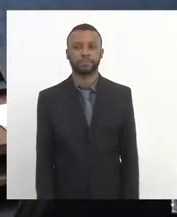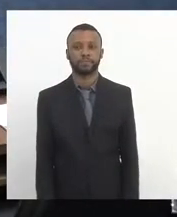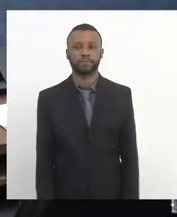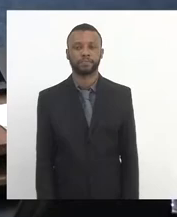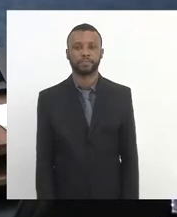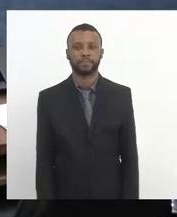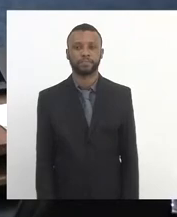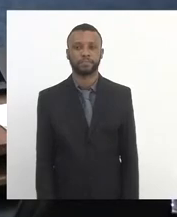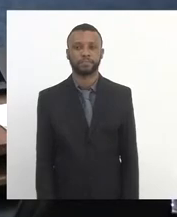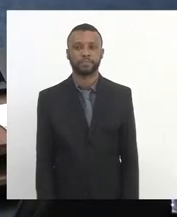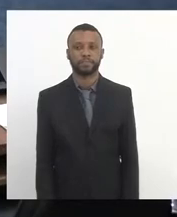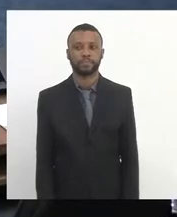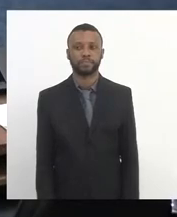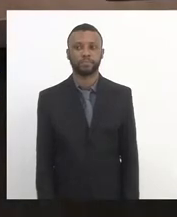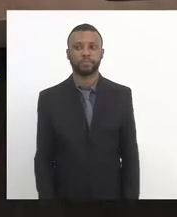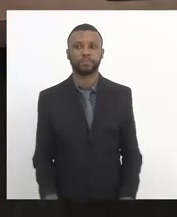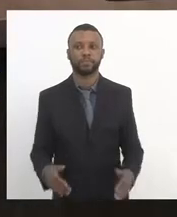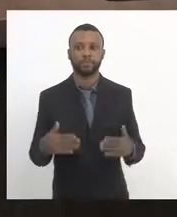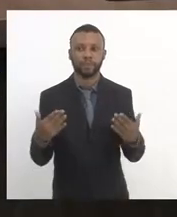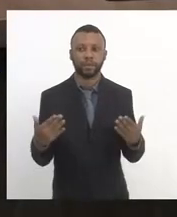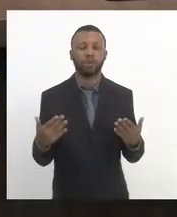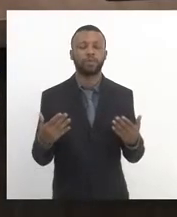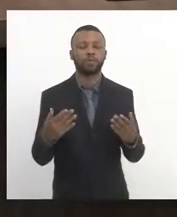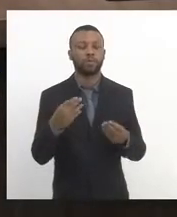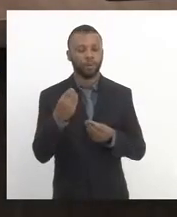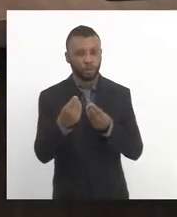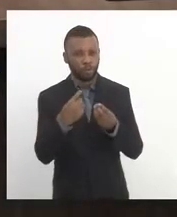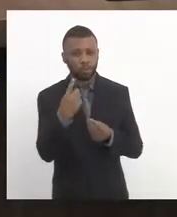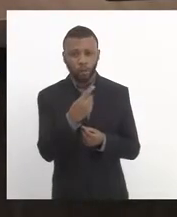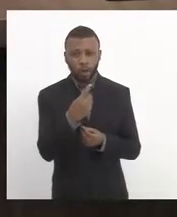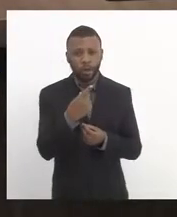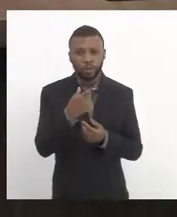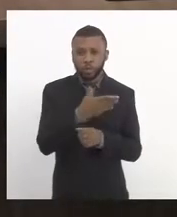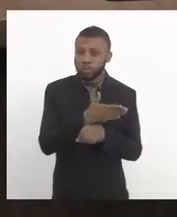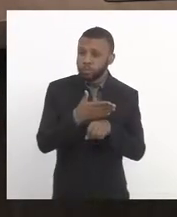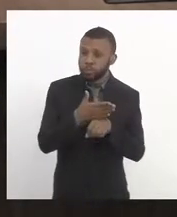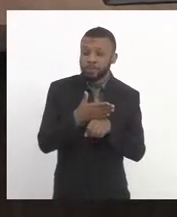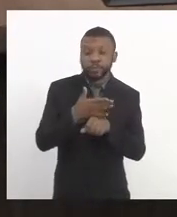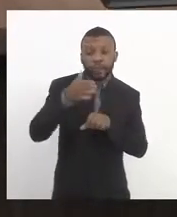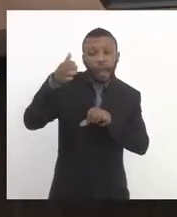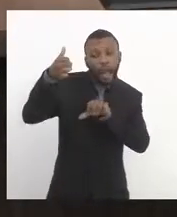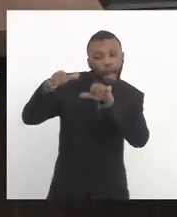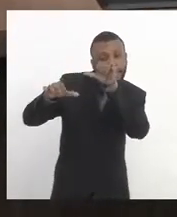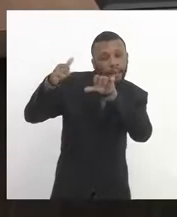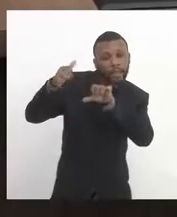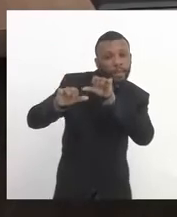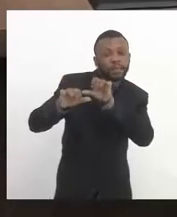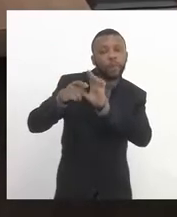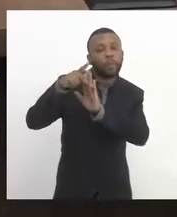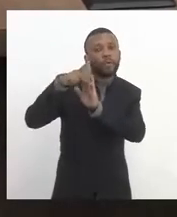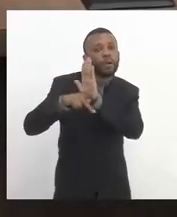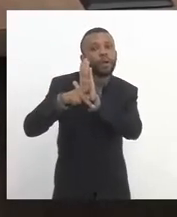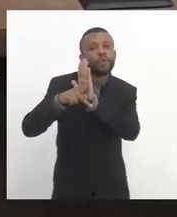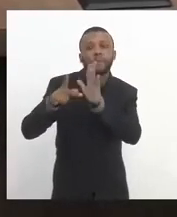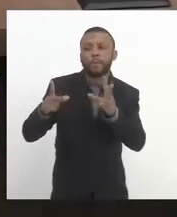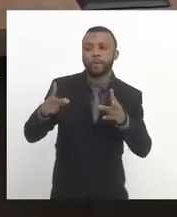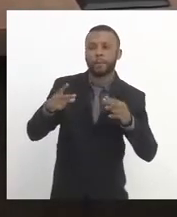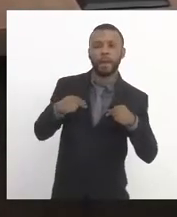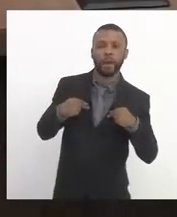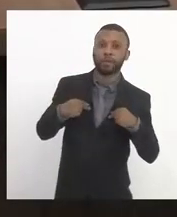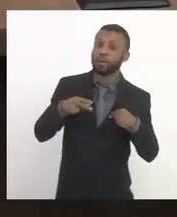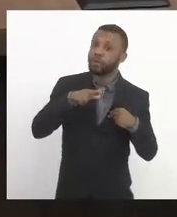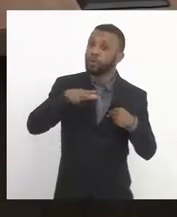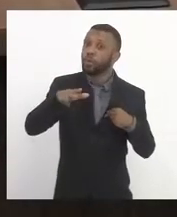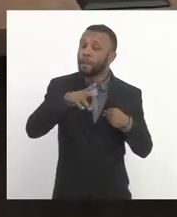Senhor presidente, como a gente costuma fazer, ao analisar um projeto, a gente analisa o projeto pelo mérito, né? Não pelo